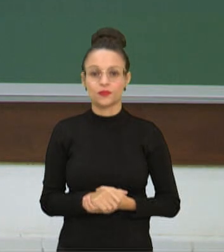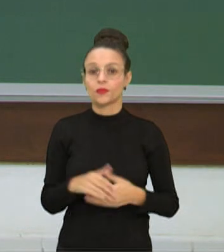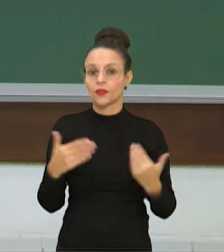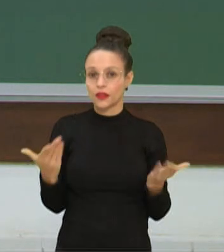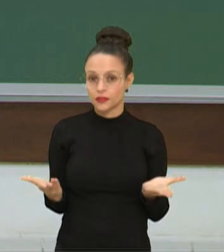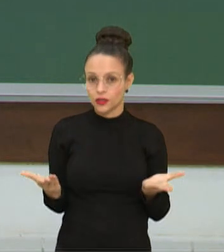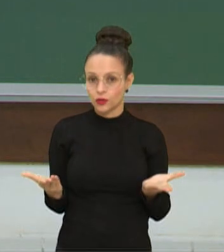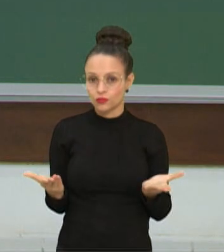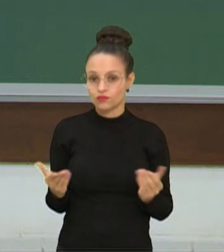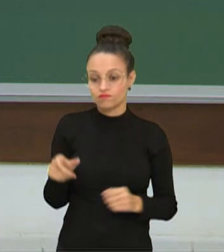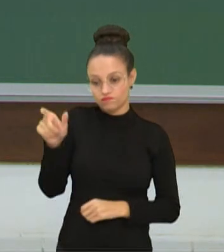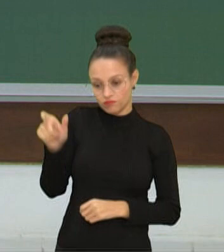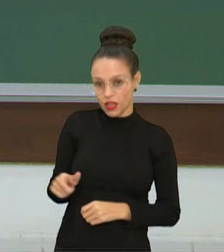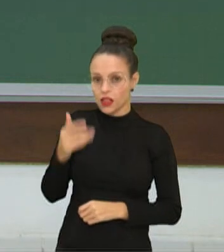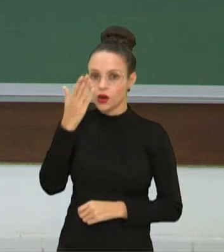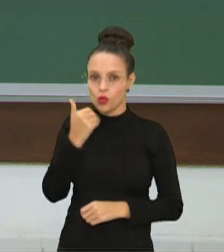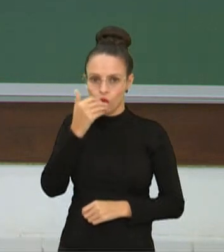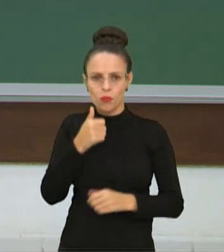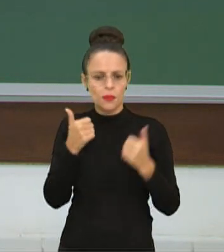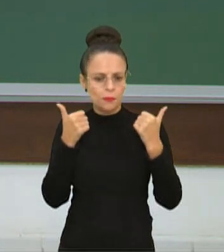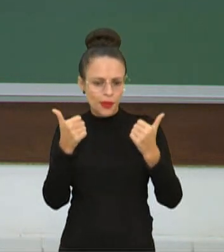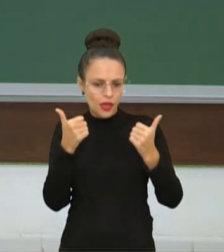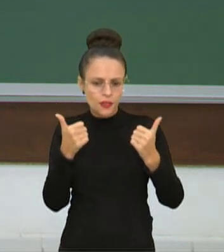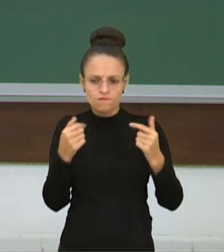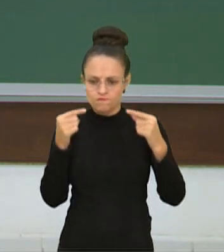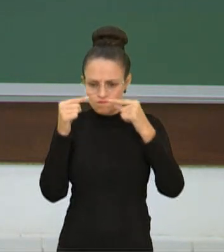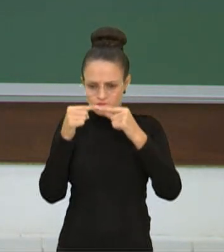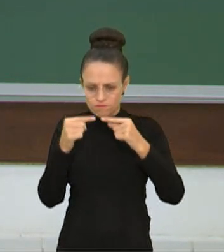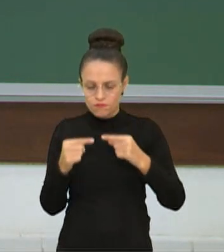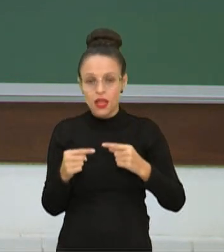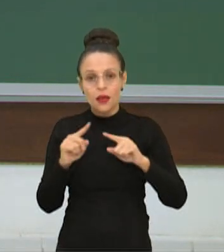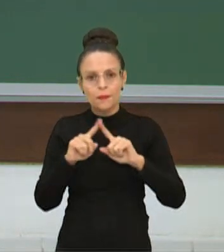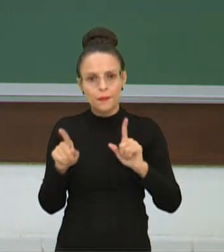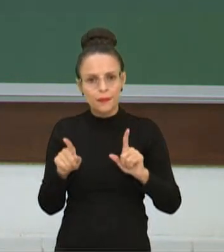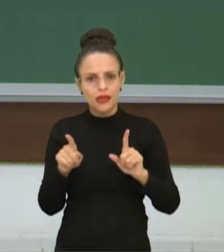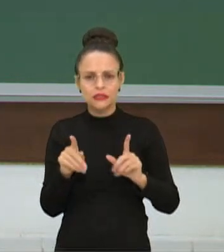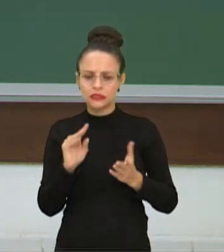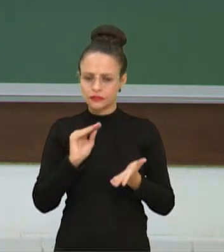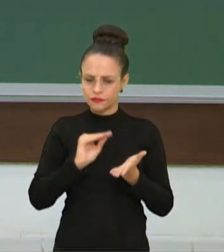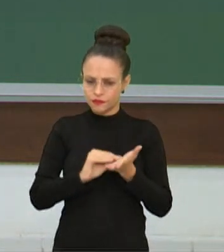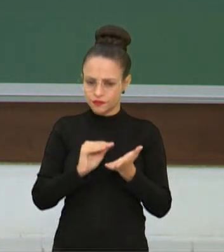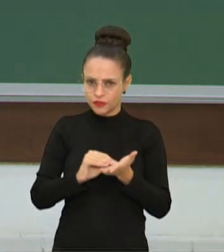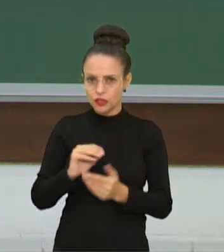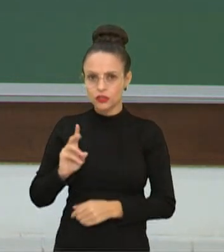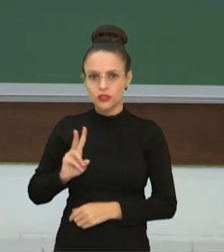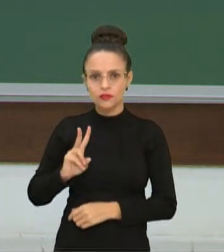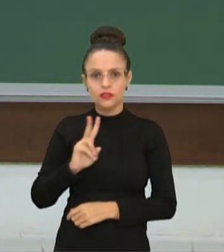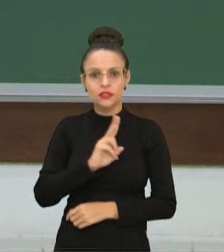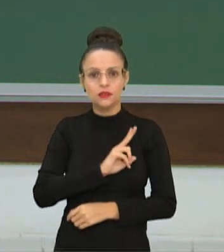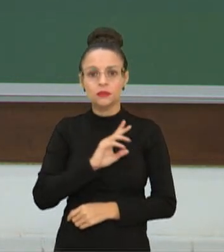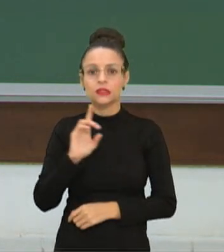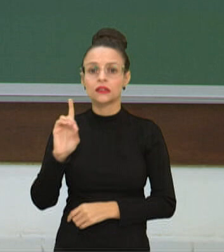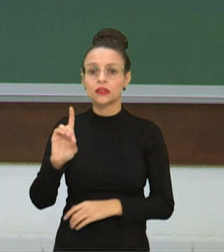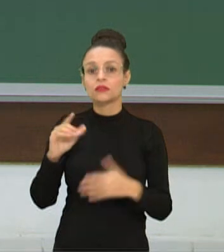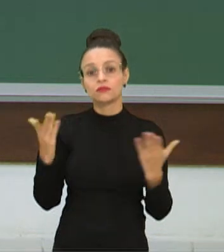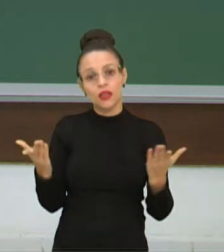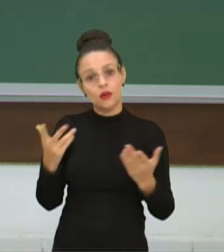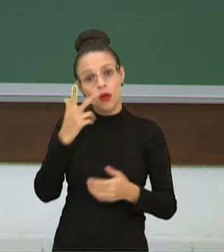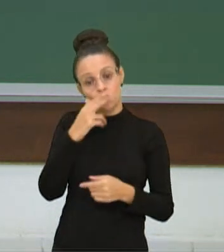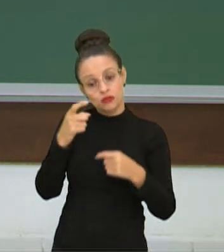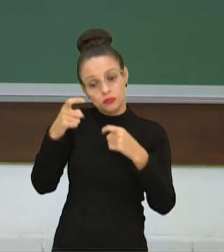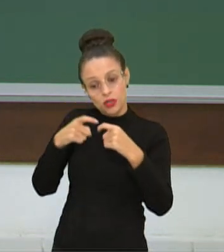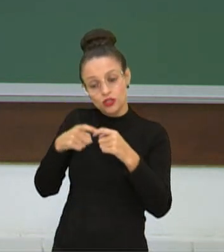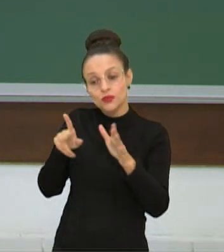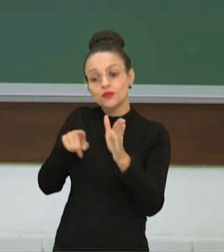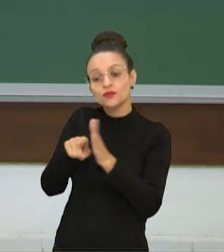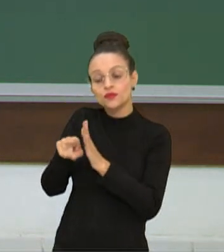Então, se ela come bem, né, de uma forma adequada, mas mesmo assim ela está com uma carência de vitamina D, provavelmente o médico vai orientar